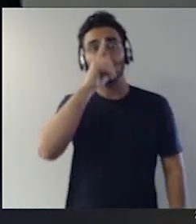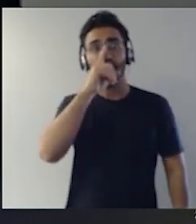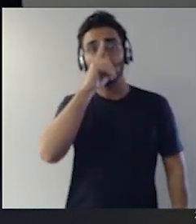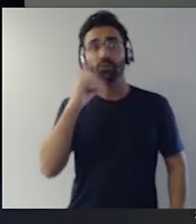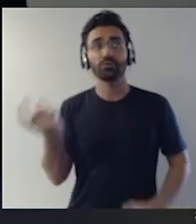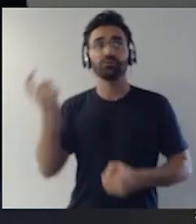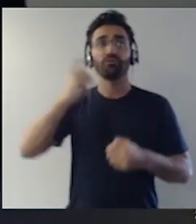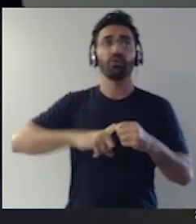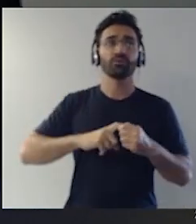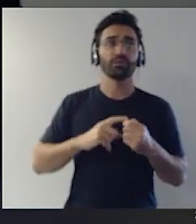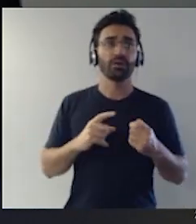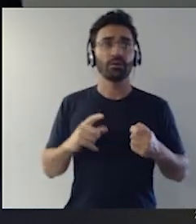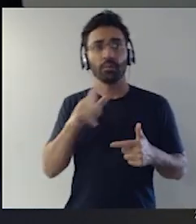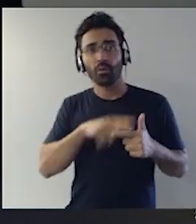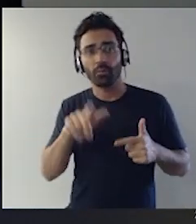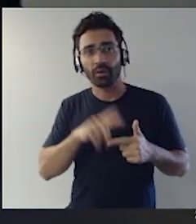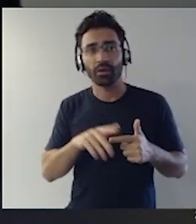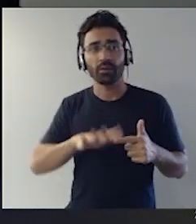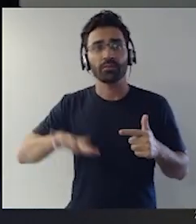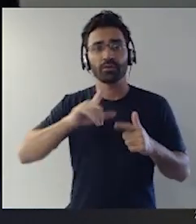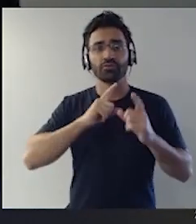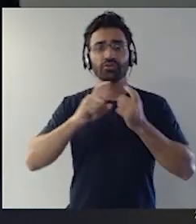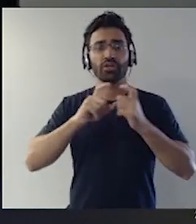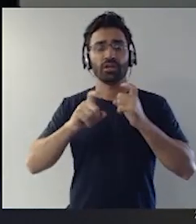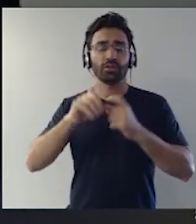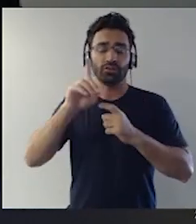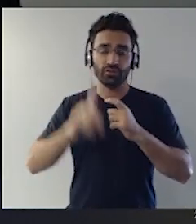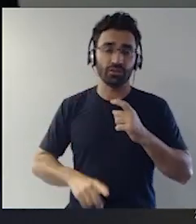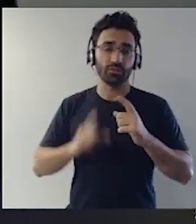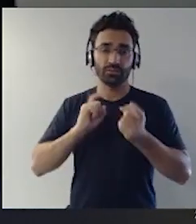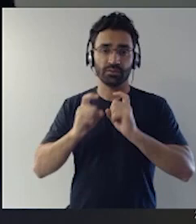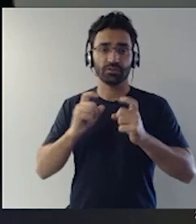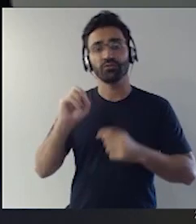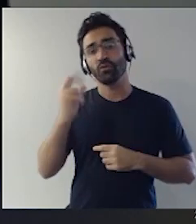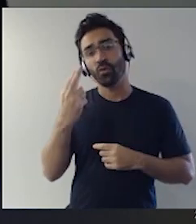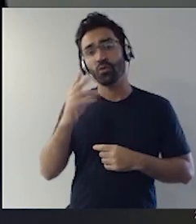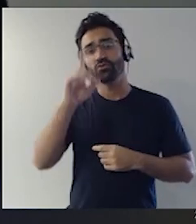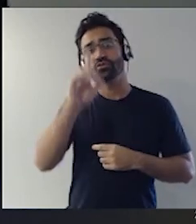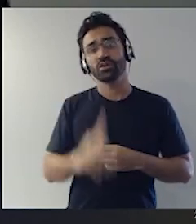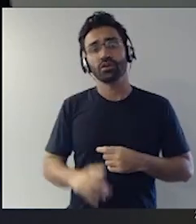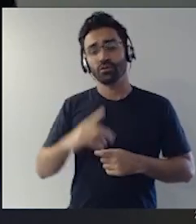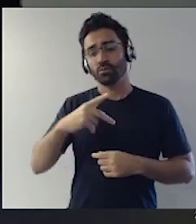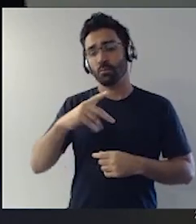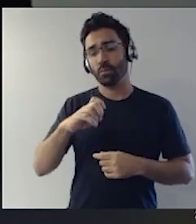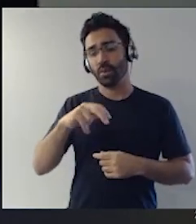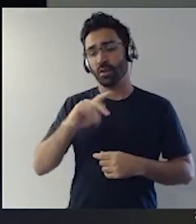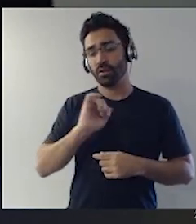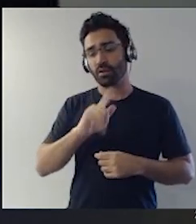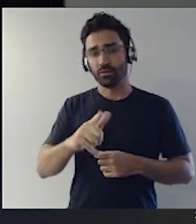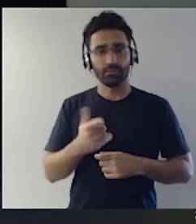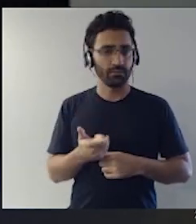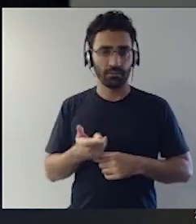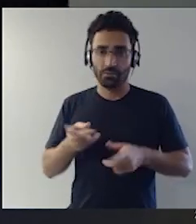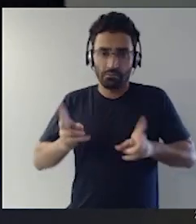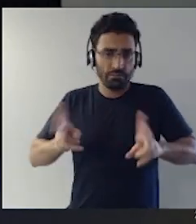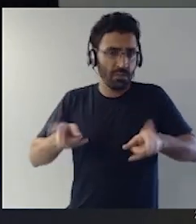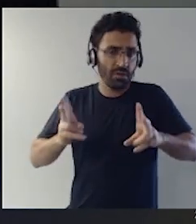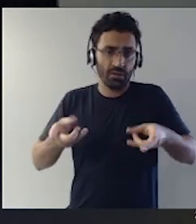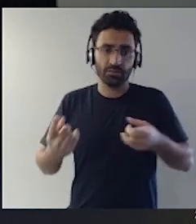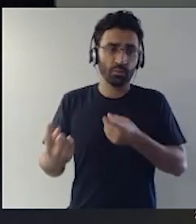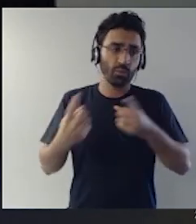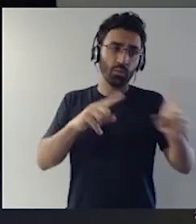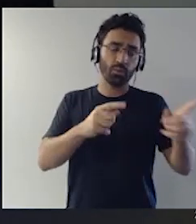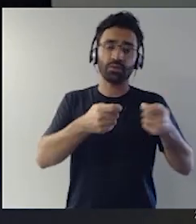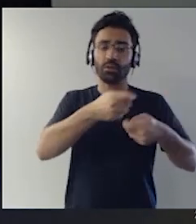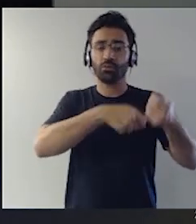no campo do direito administrativo sancionador ou no campo do direito penal, mesmo nas infrações contra a economia